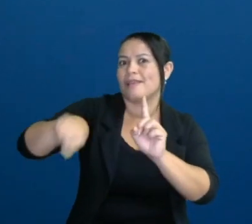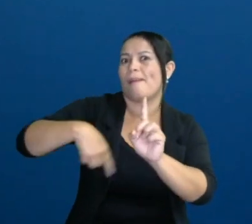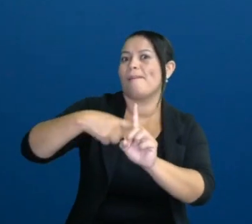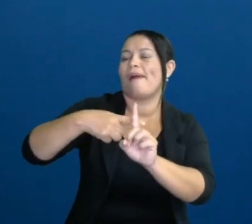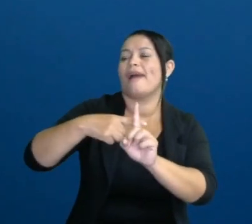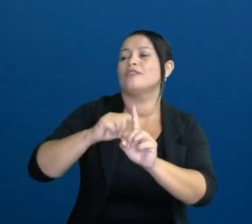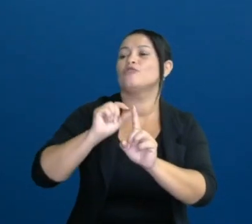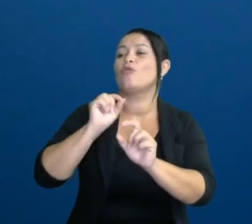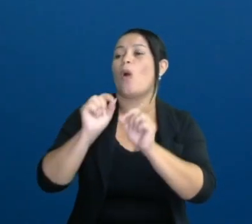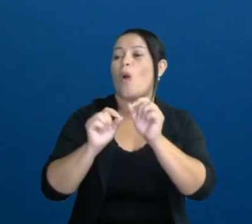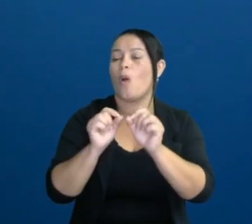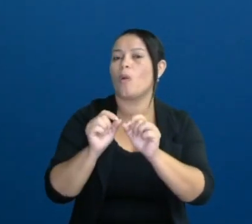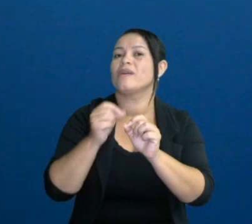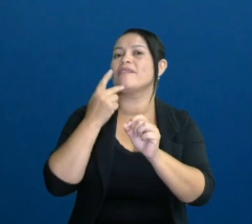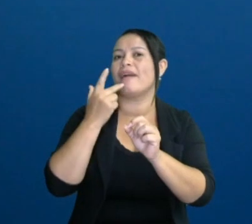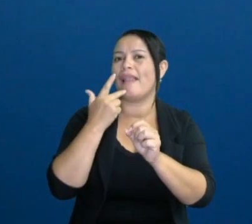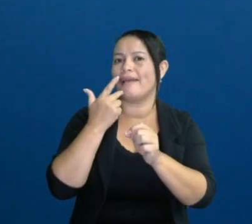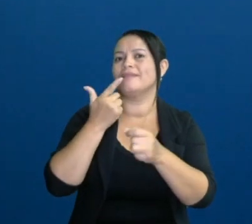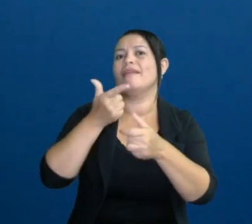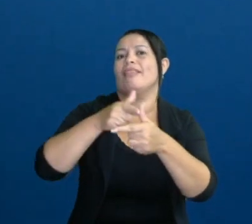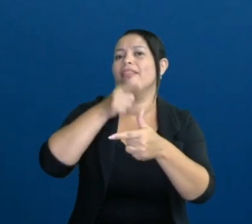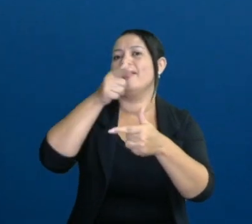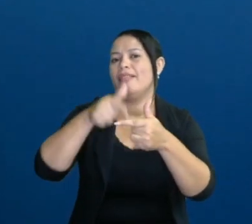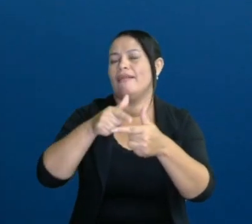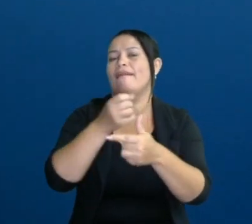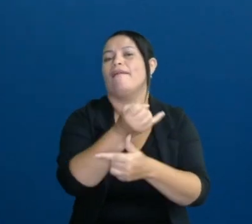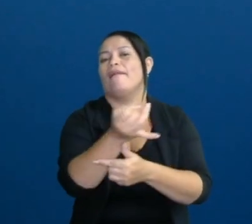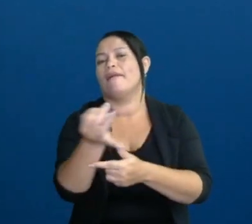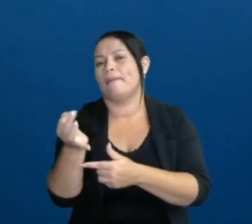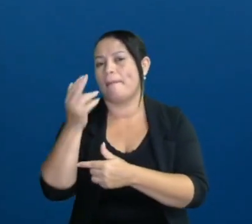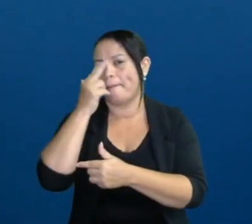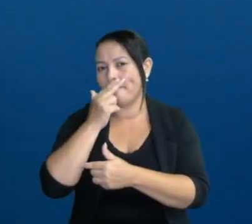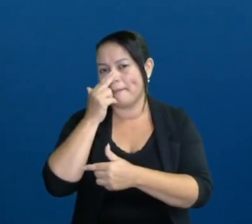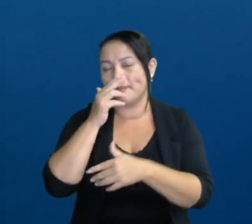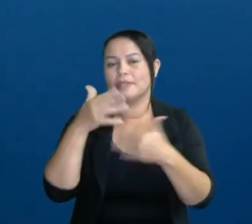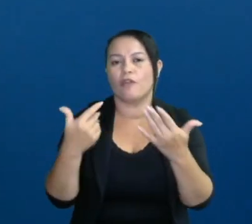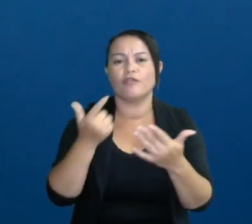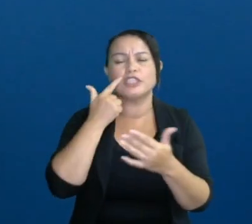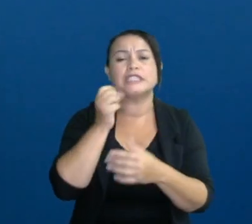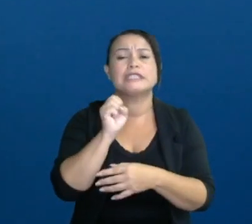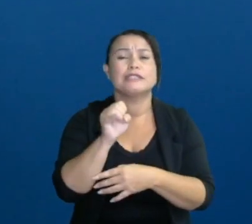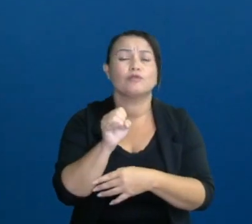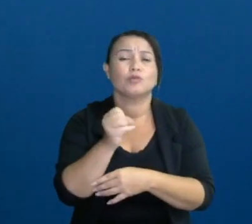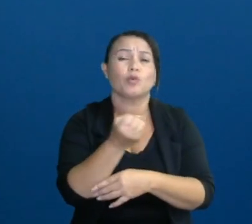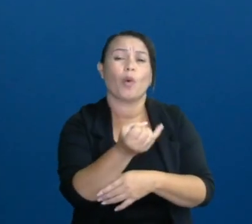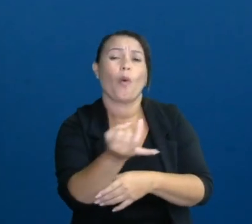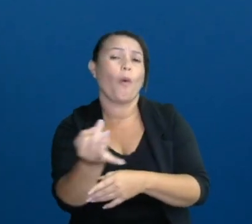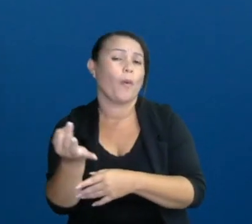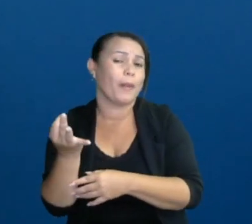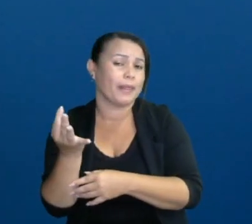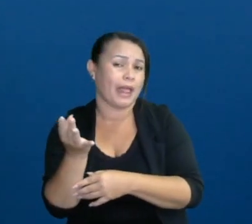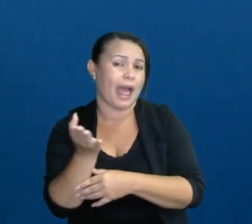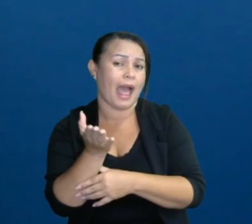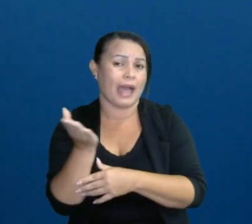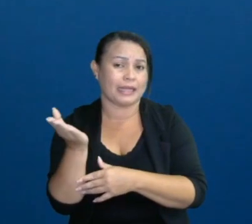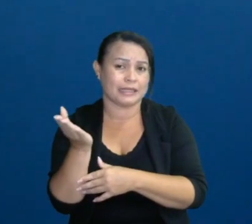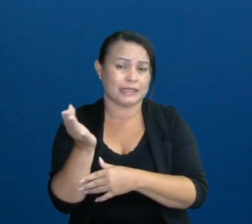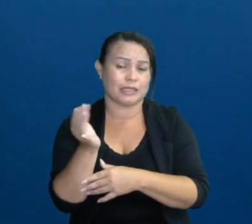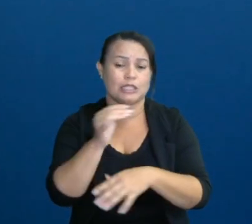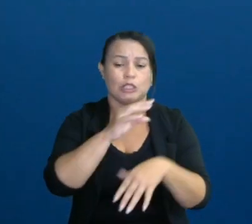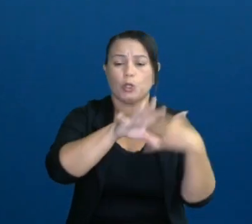ou que a gente repetisse a contagem do mesmo objeto. Se a gente fosse contar aqui desta